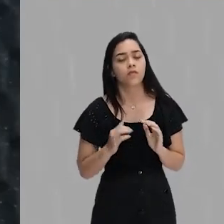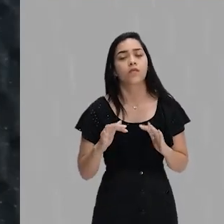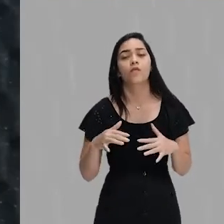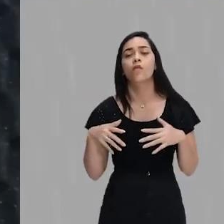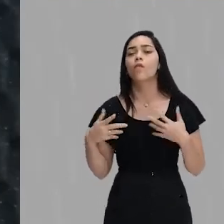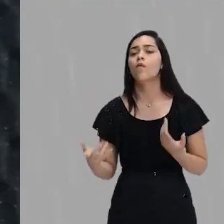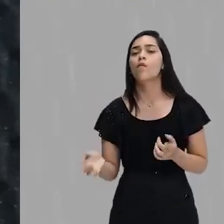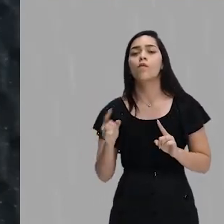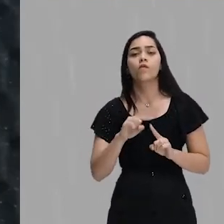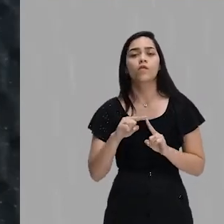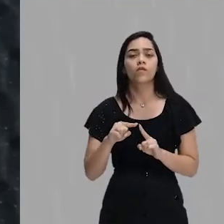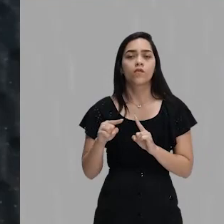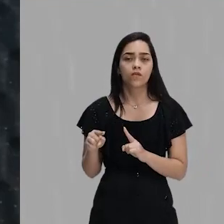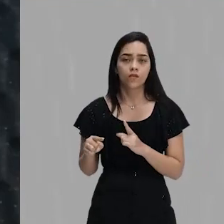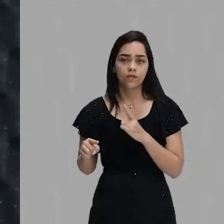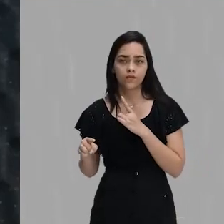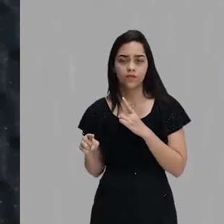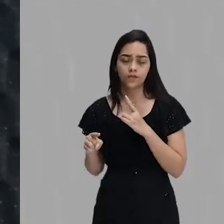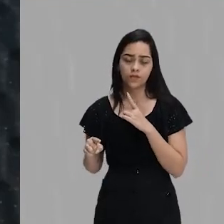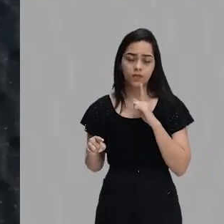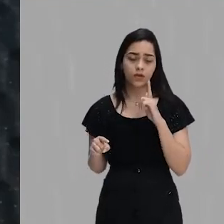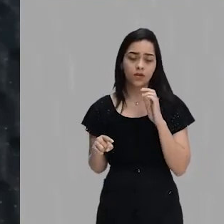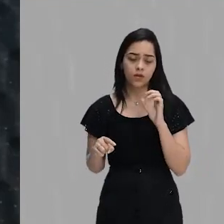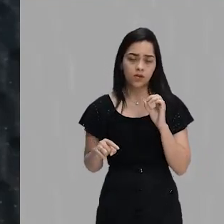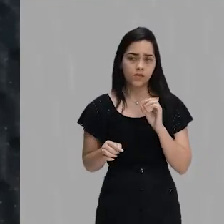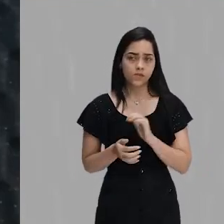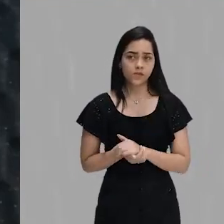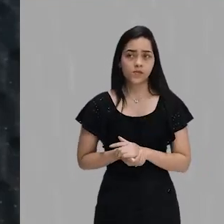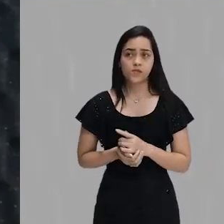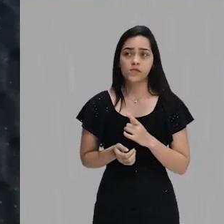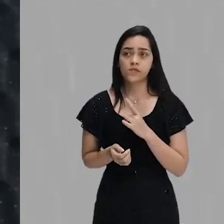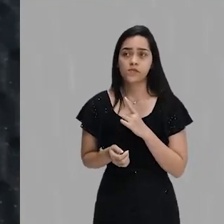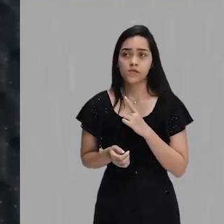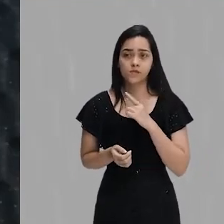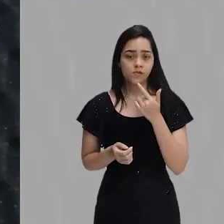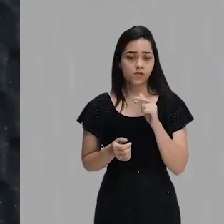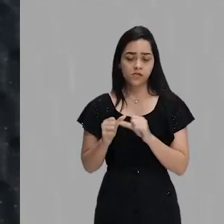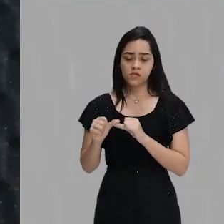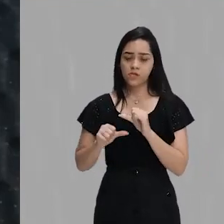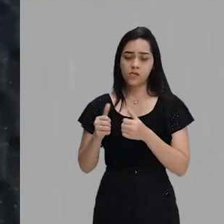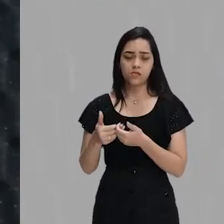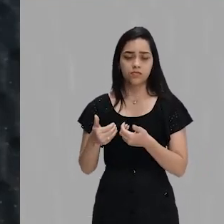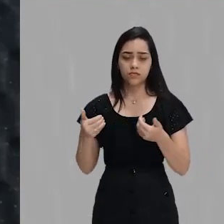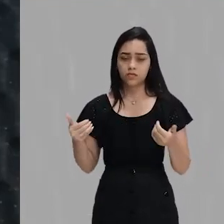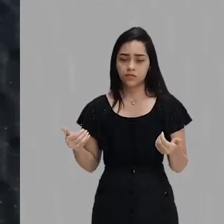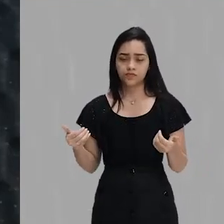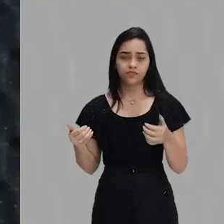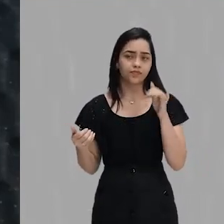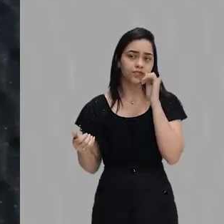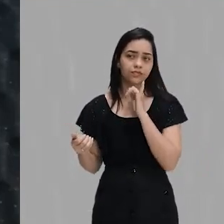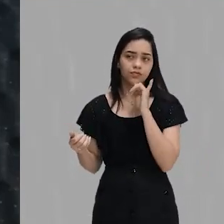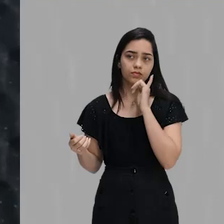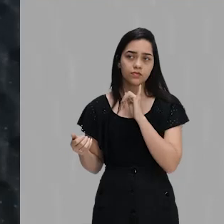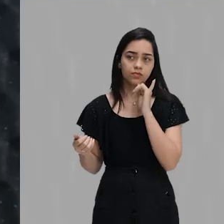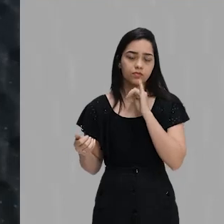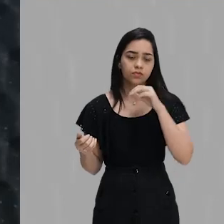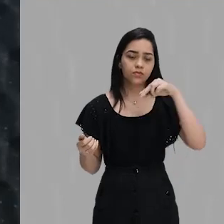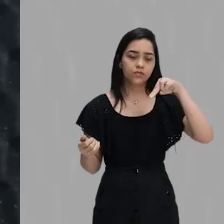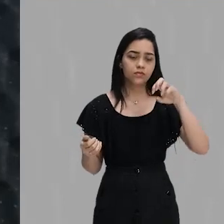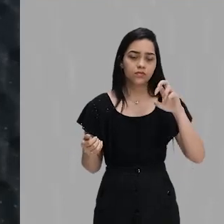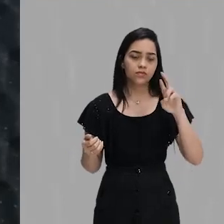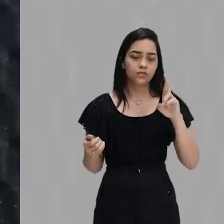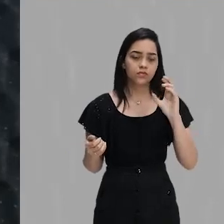são os tipos de células que estão geralmente em G0? São células que não sofrem divisão celular, como, por exemplo,